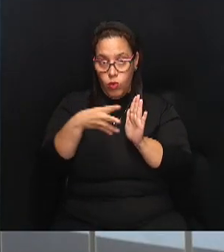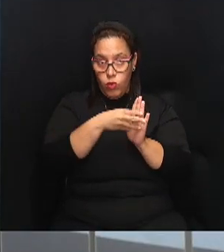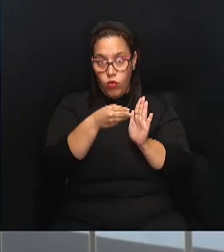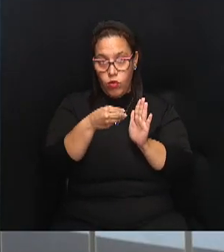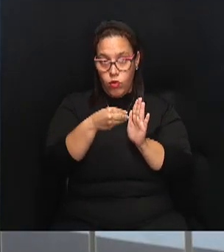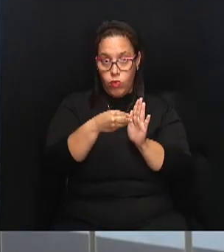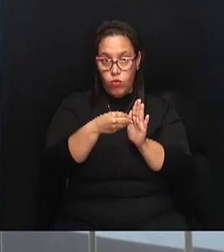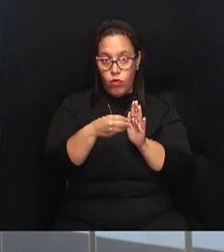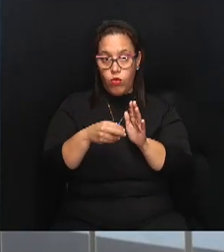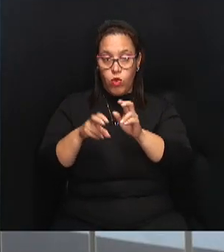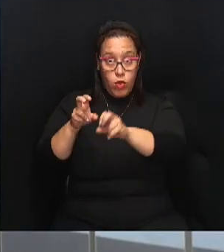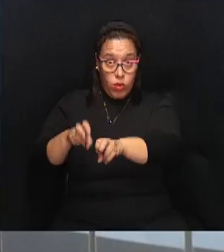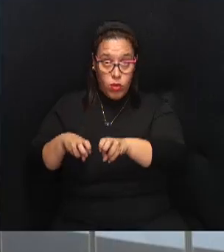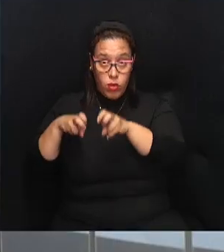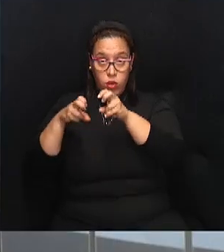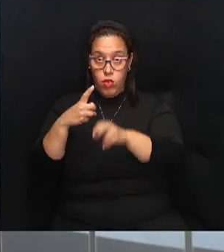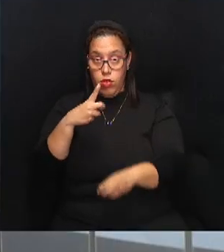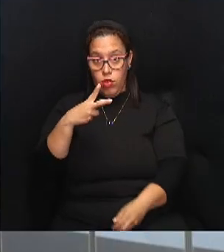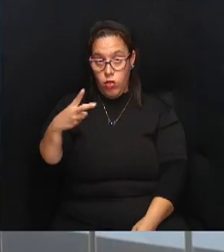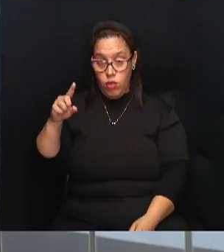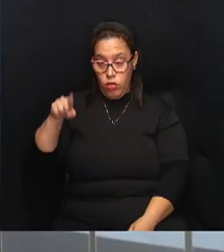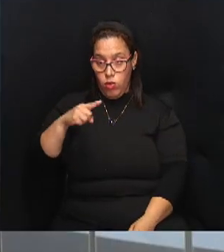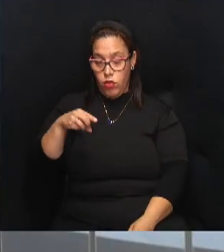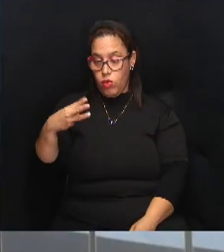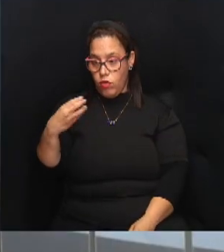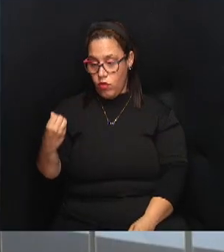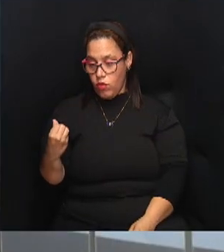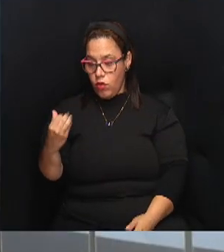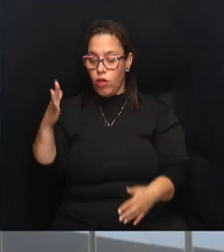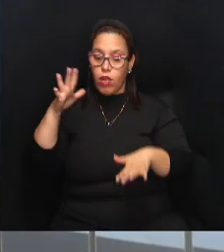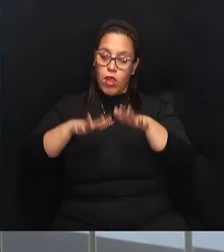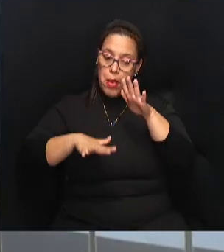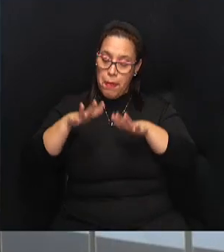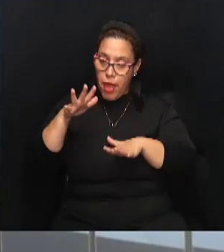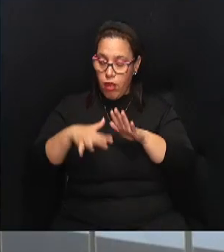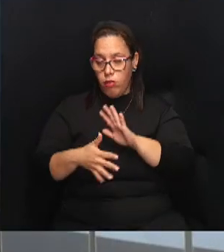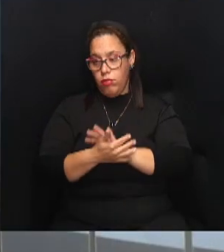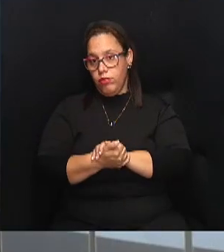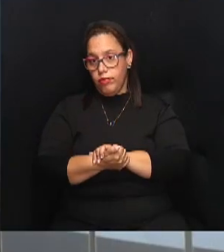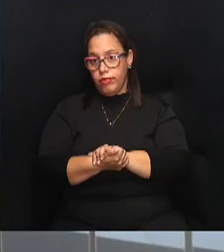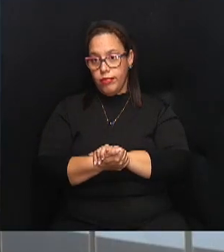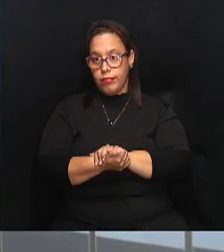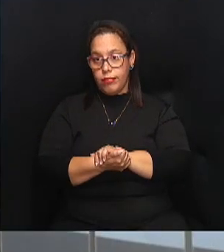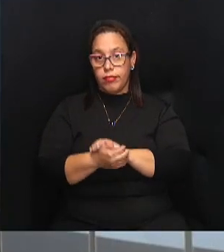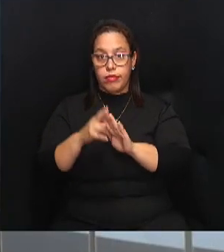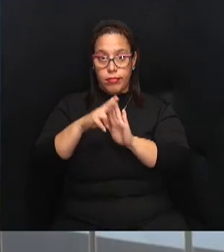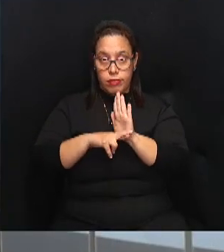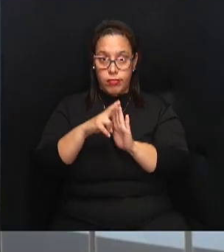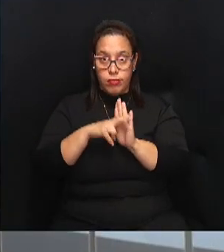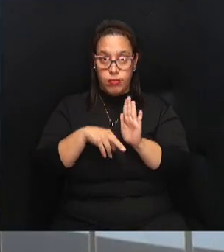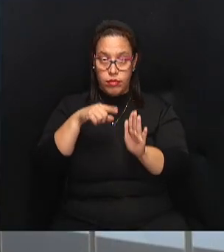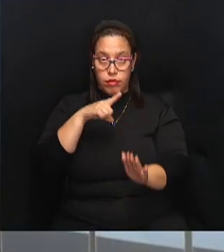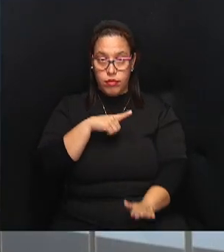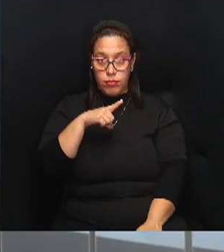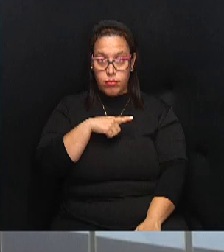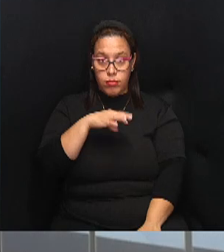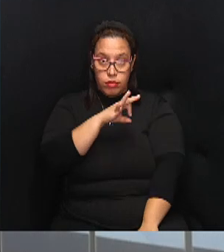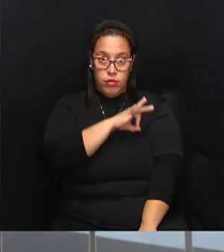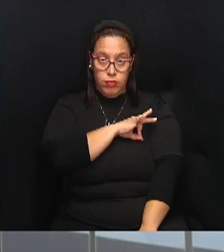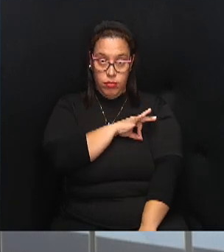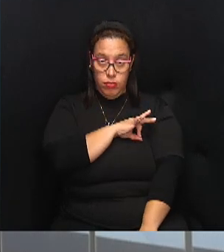ronda rural é 12/36. Então depende da demanda. Mas, em regra, a gente tem o